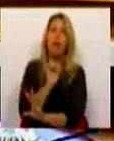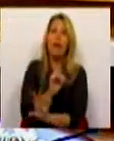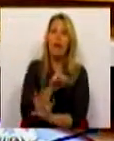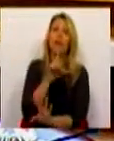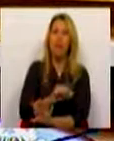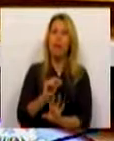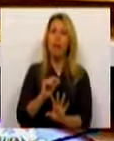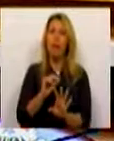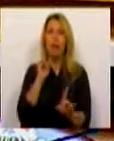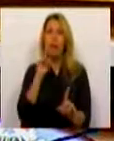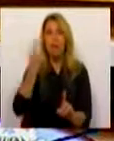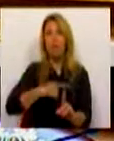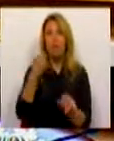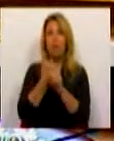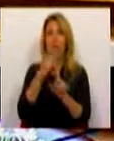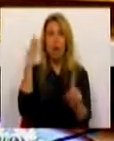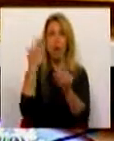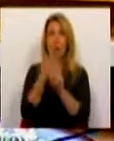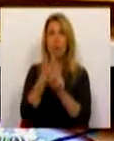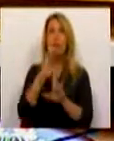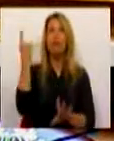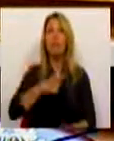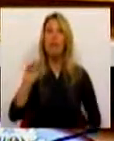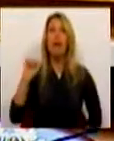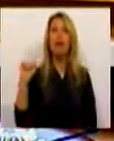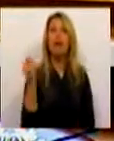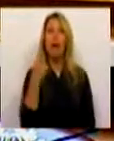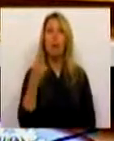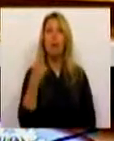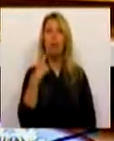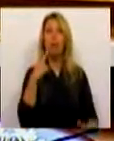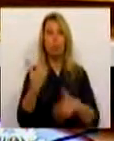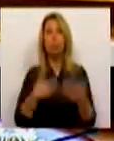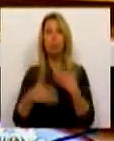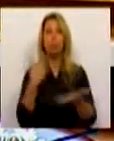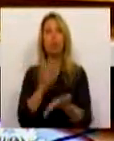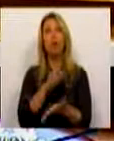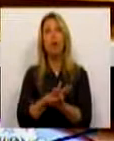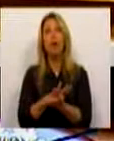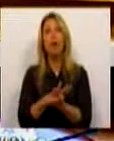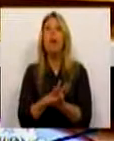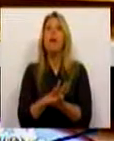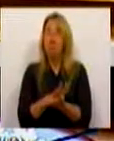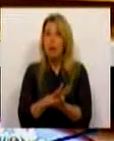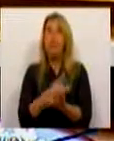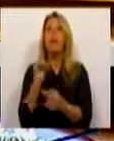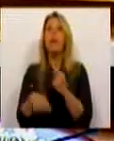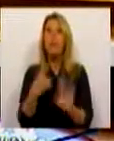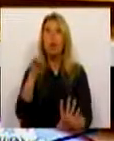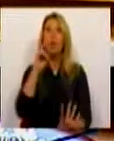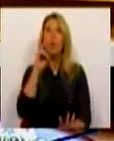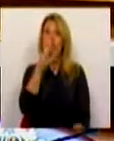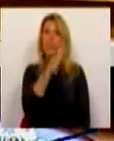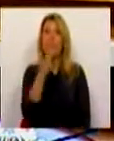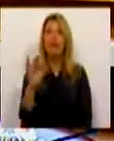em concreto, deverá ver rapidamente a luz do dia e assegurar que a sua aplicabilidade é o mais lata possível em